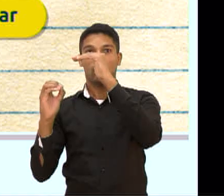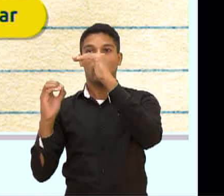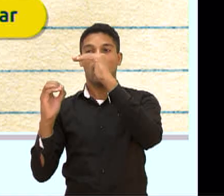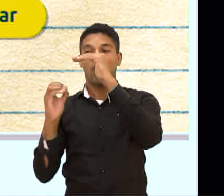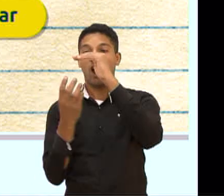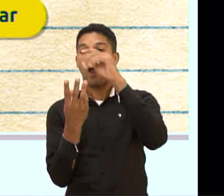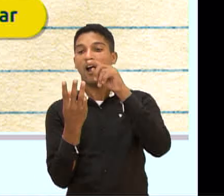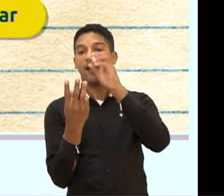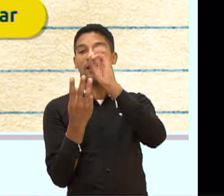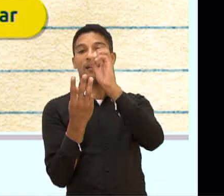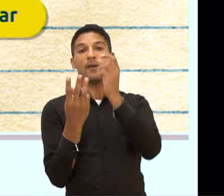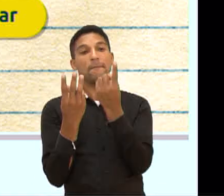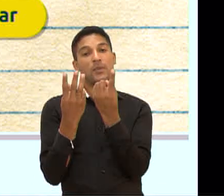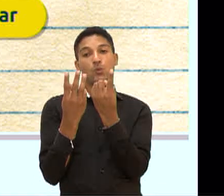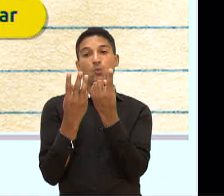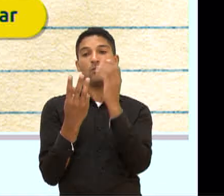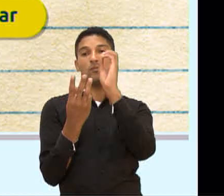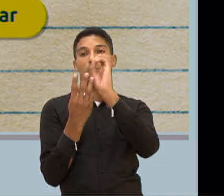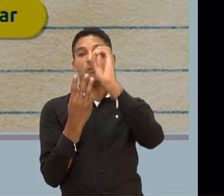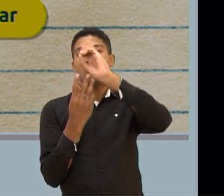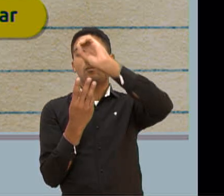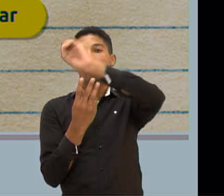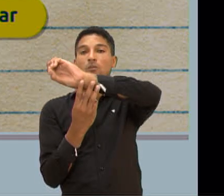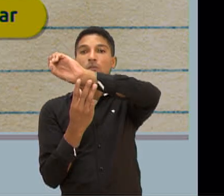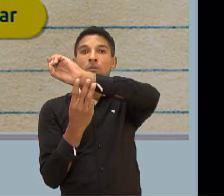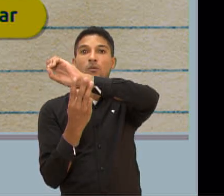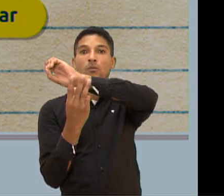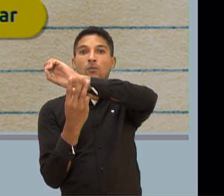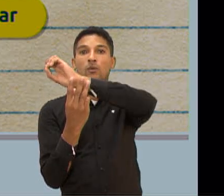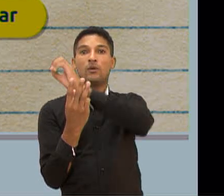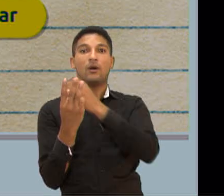número decimal? Eu acho que é